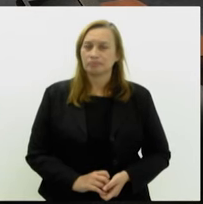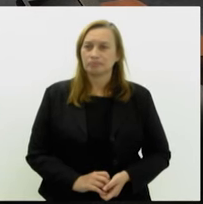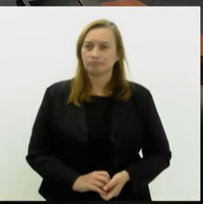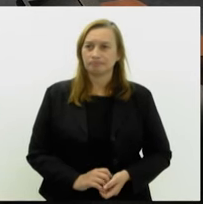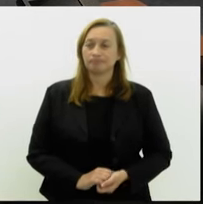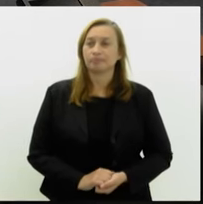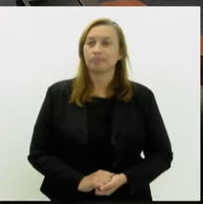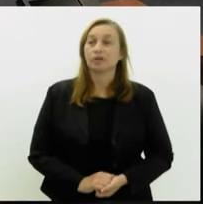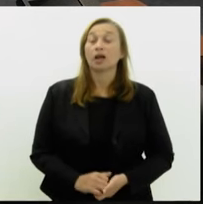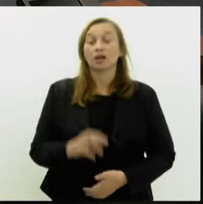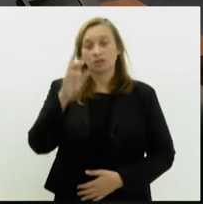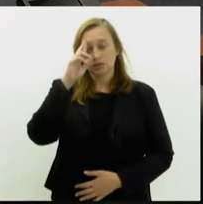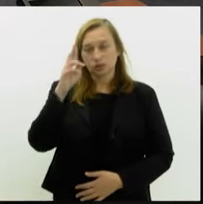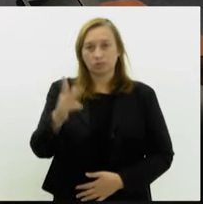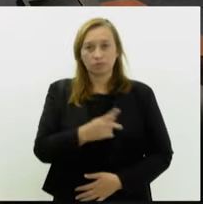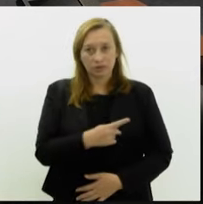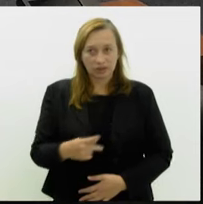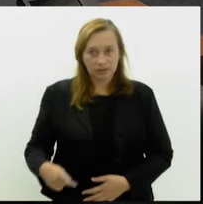Senhora